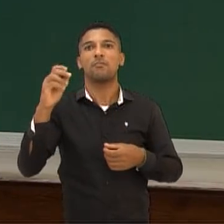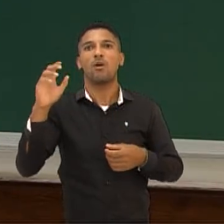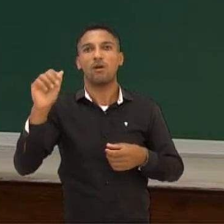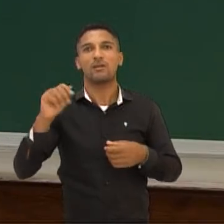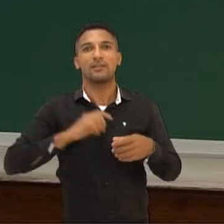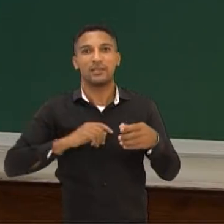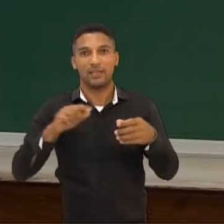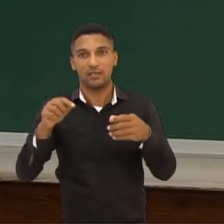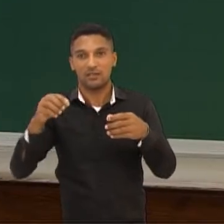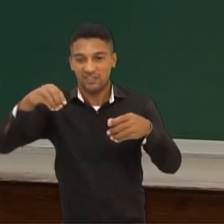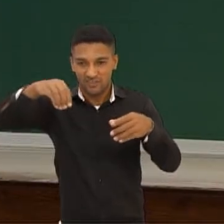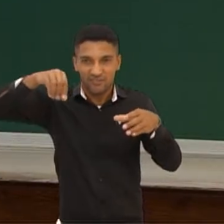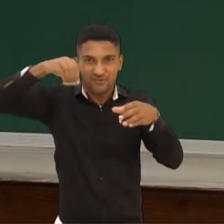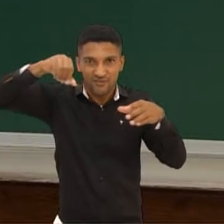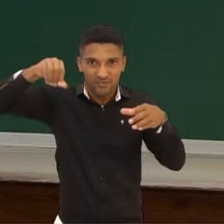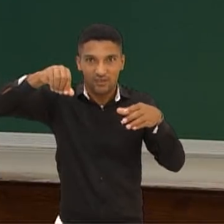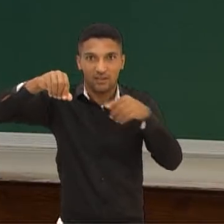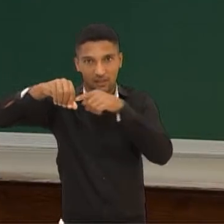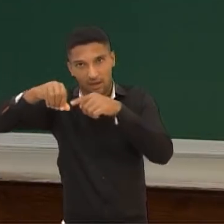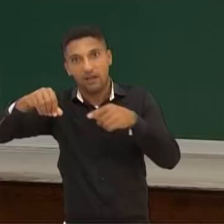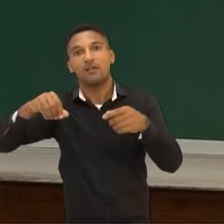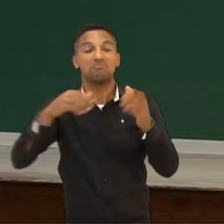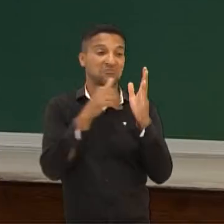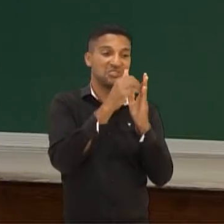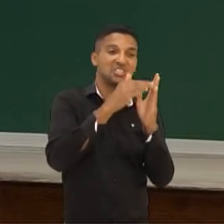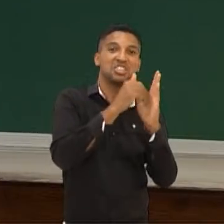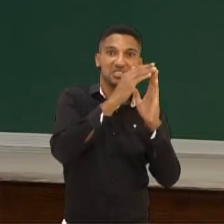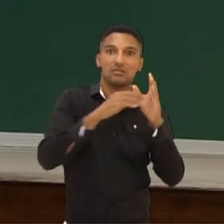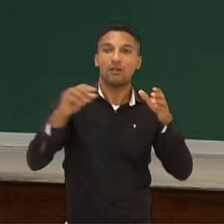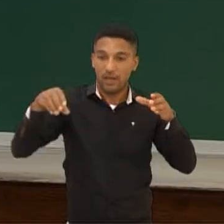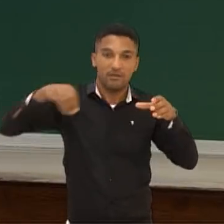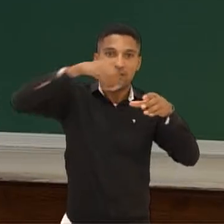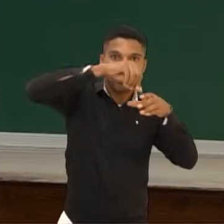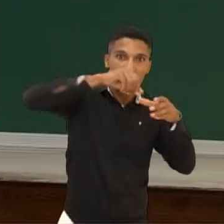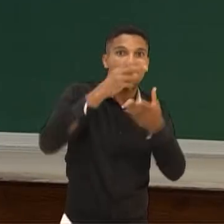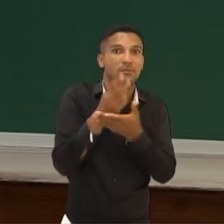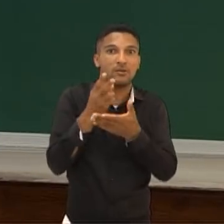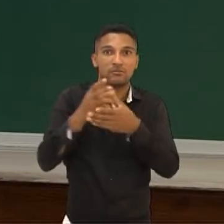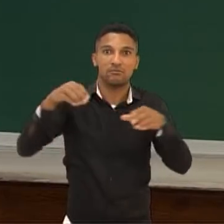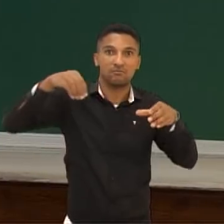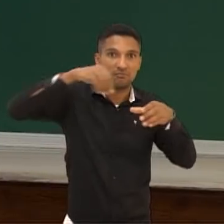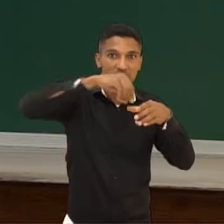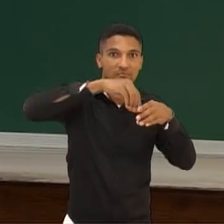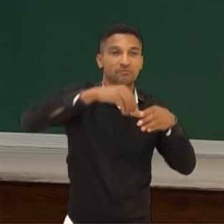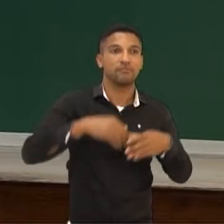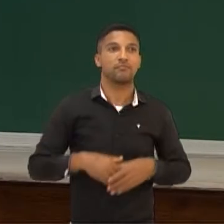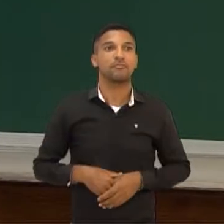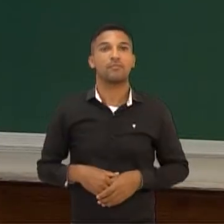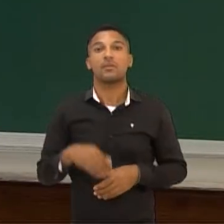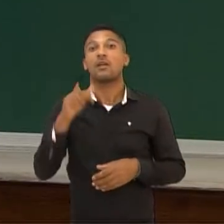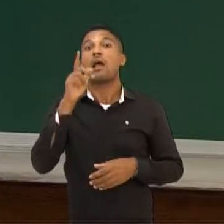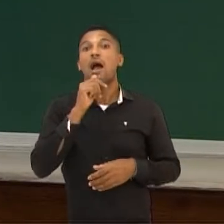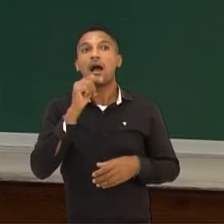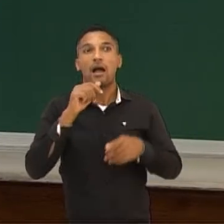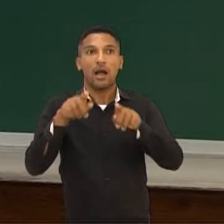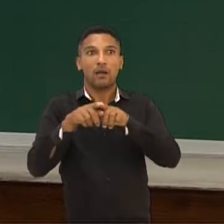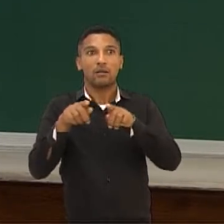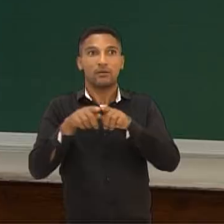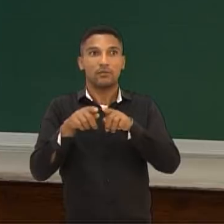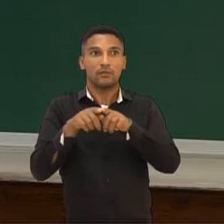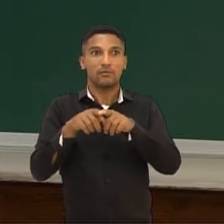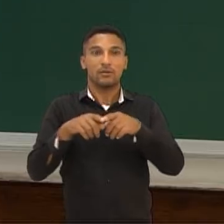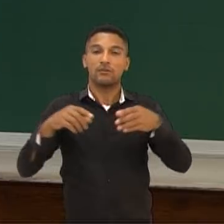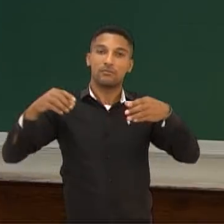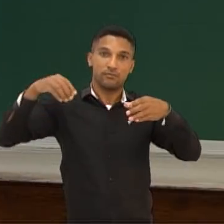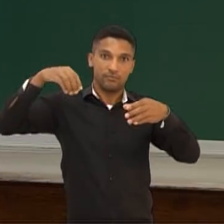mesmo. Água, né, que é um solvente natural, e goma arábica, que é um aglutinante, que vai fazer fixar ali